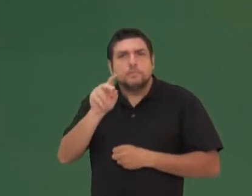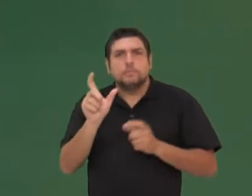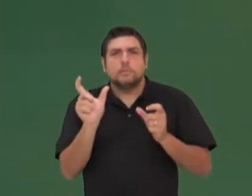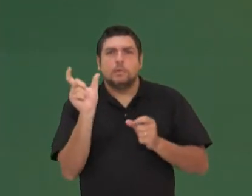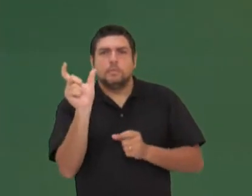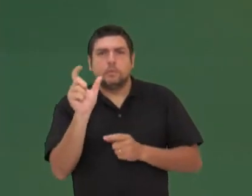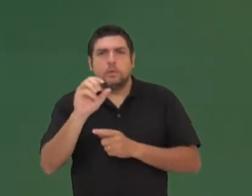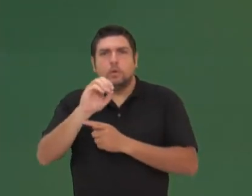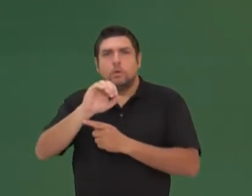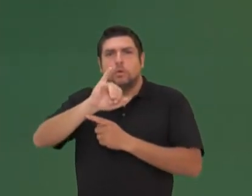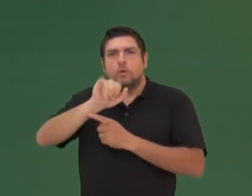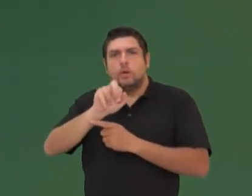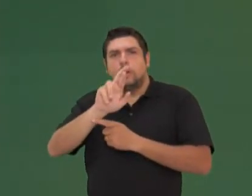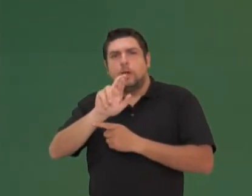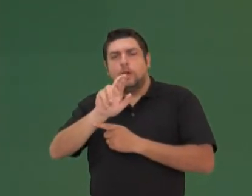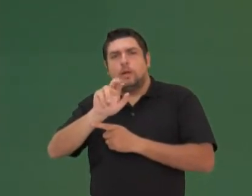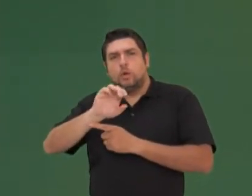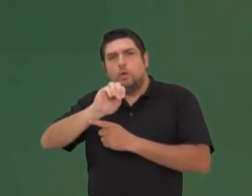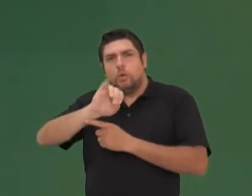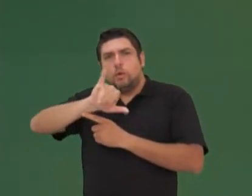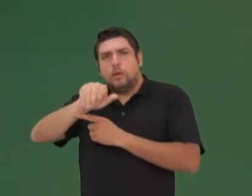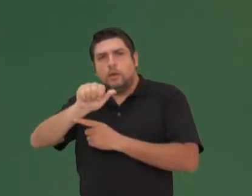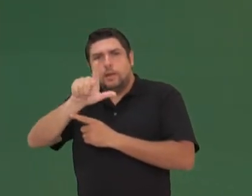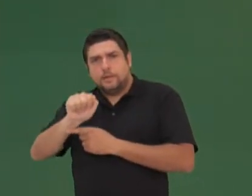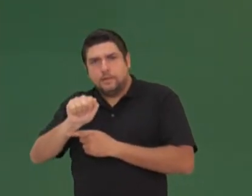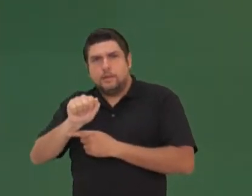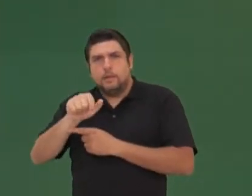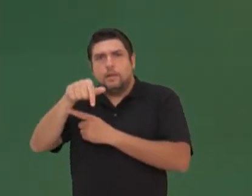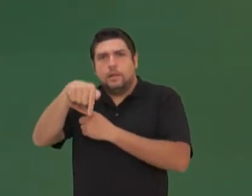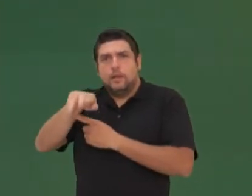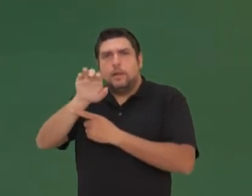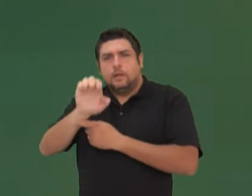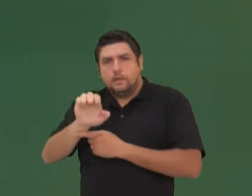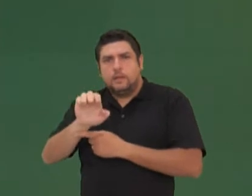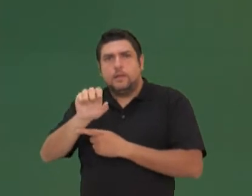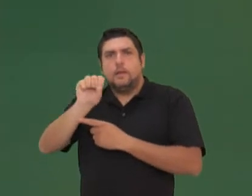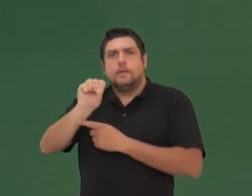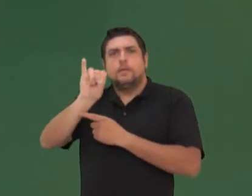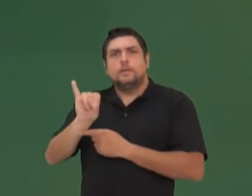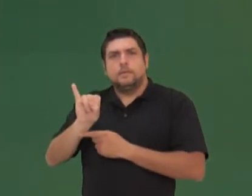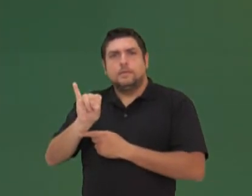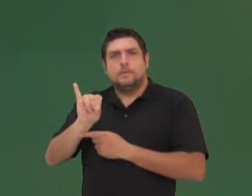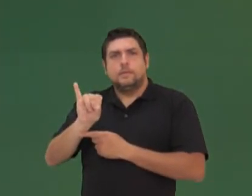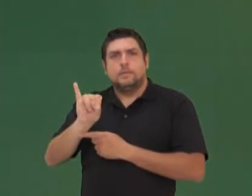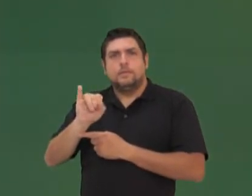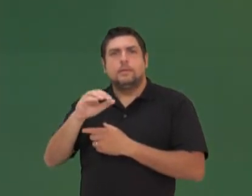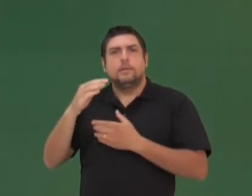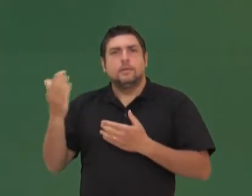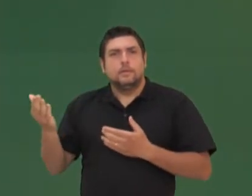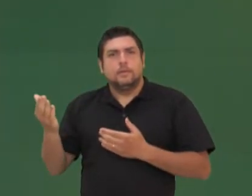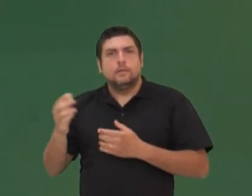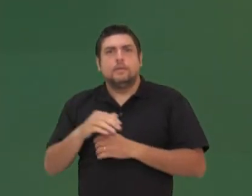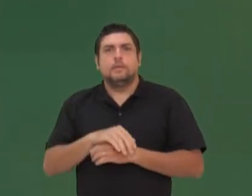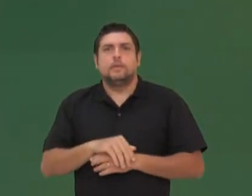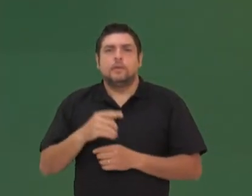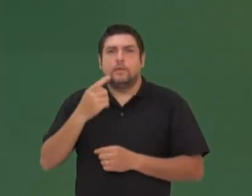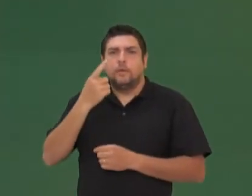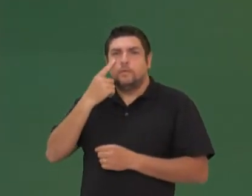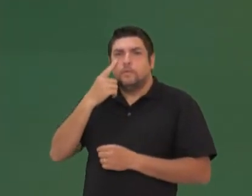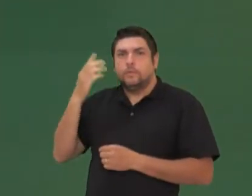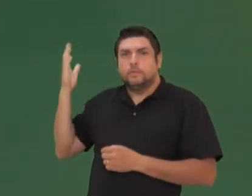e a palavra si, que vão potencializar o uso subjuntivo. Que yo hablara, ah, ficou mais fácil, não ficou?